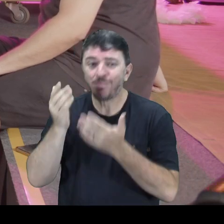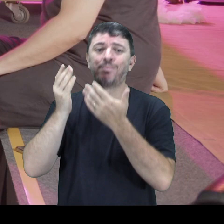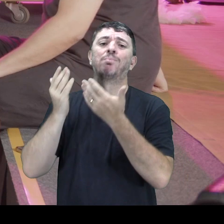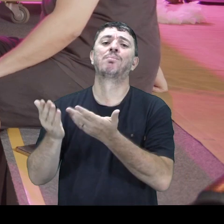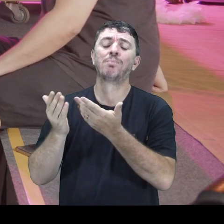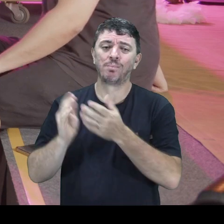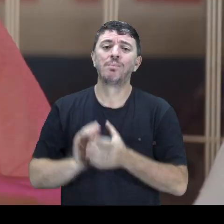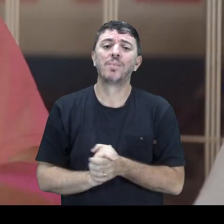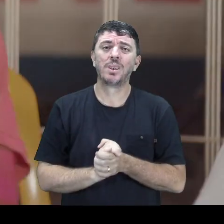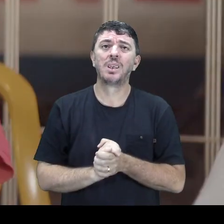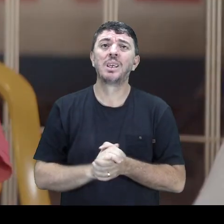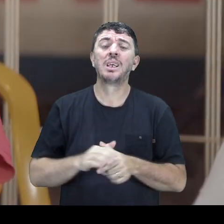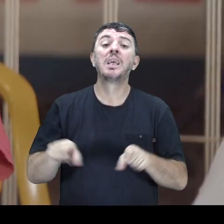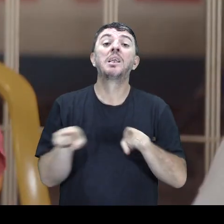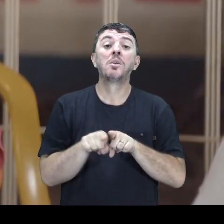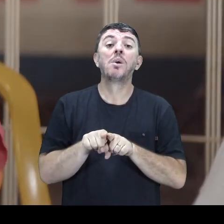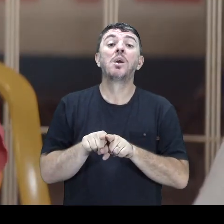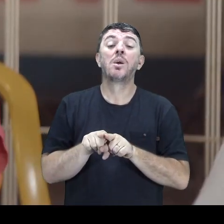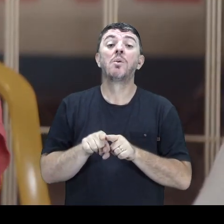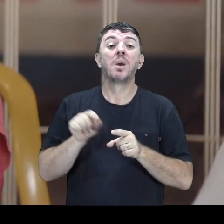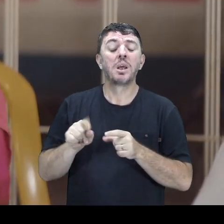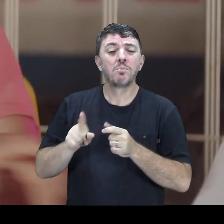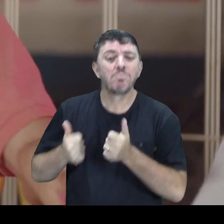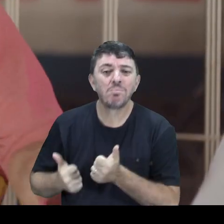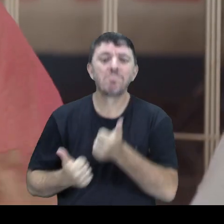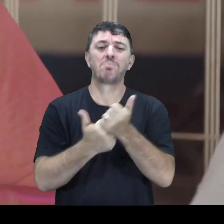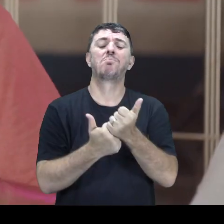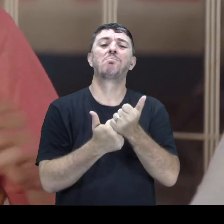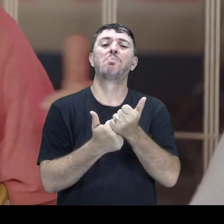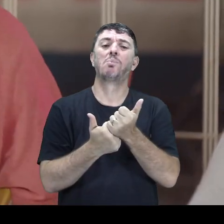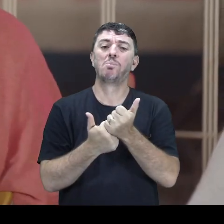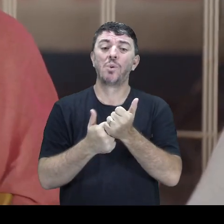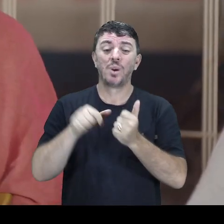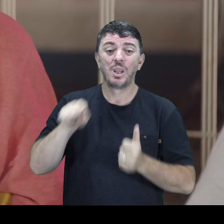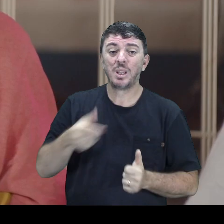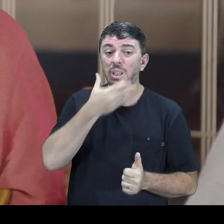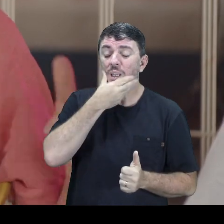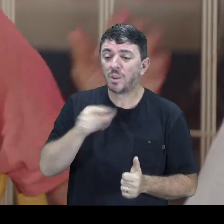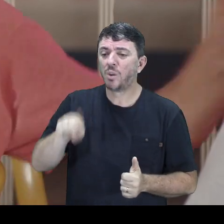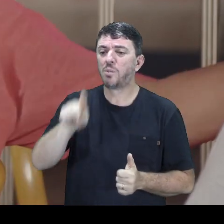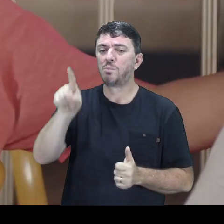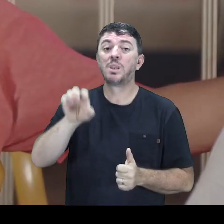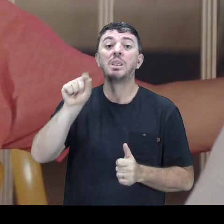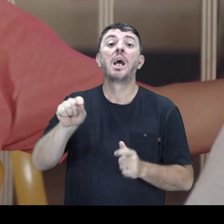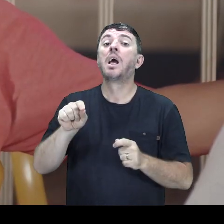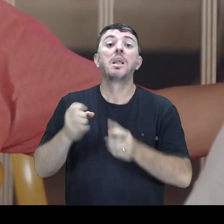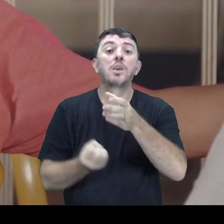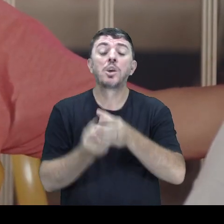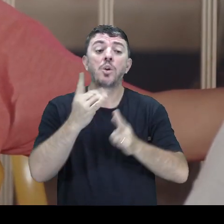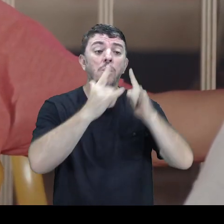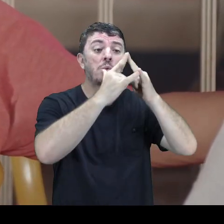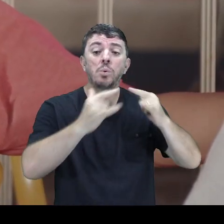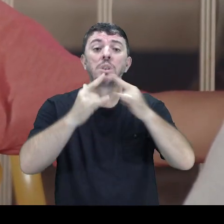das artes circenses como um braço importantíssimo da educação. Porque o Zé, ele foi a primeira pessoa que montou o circo nas periferias, quando a Alda Marco